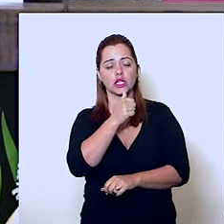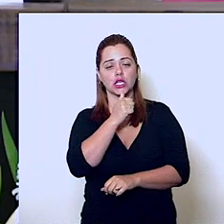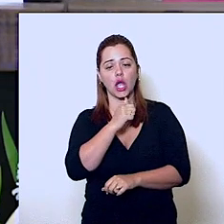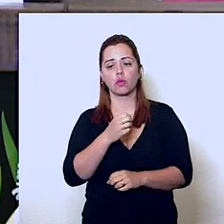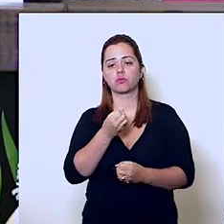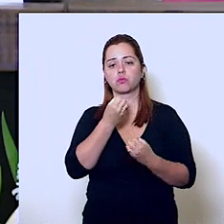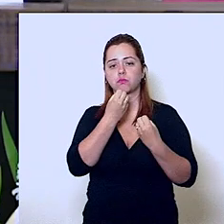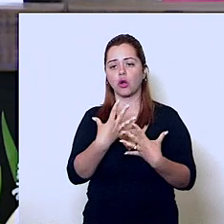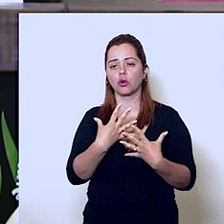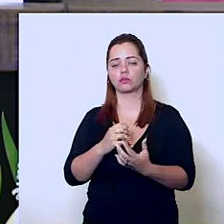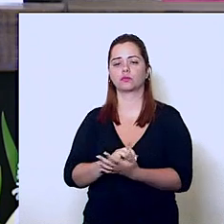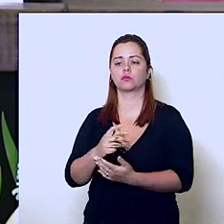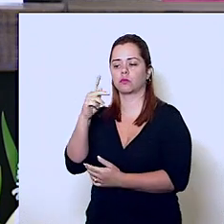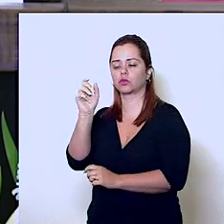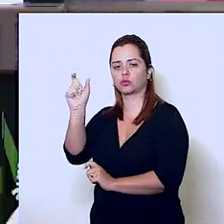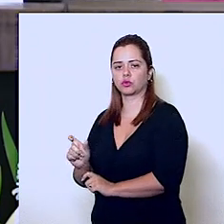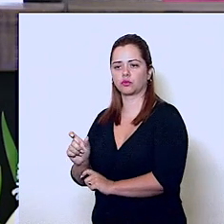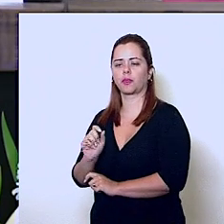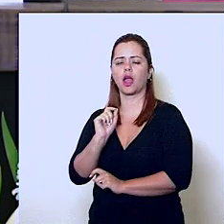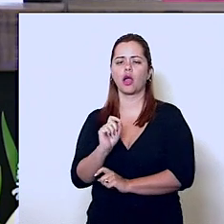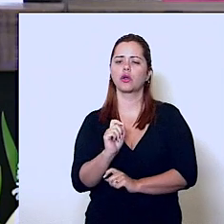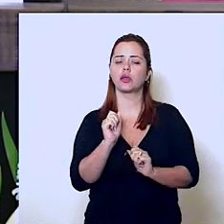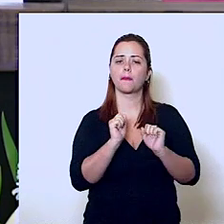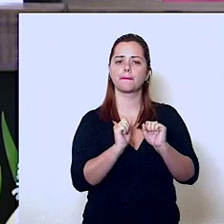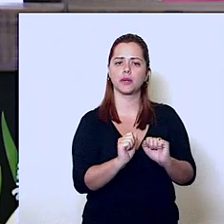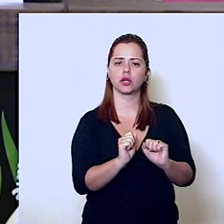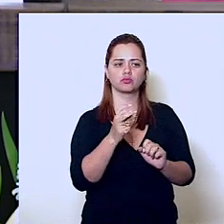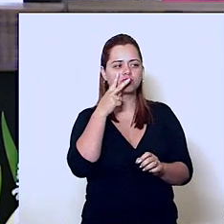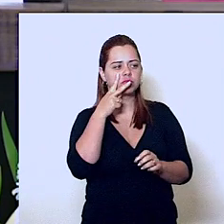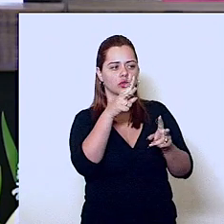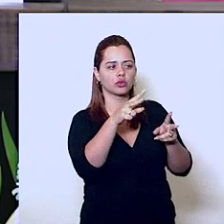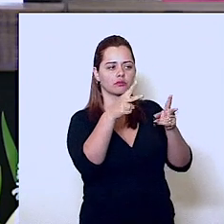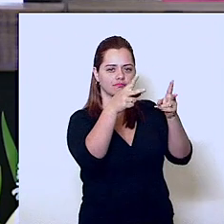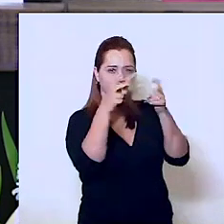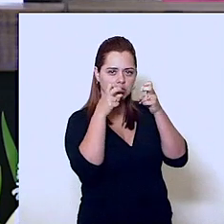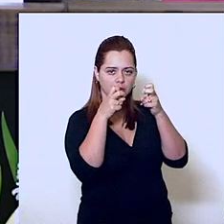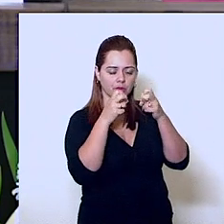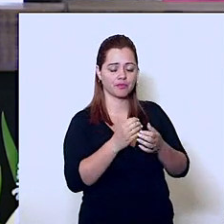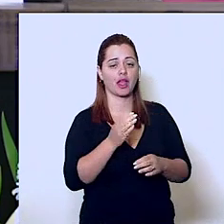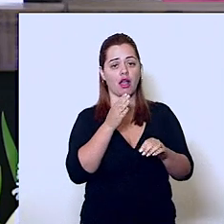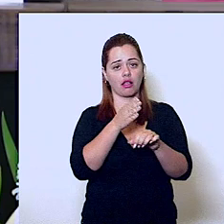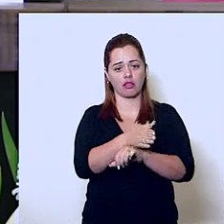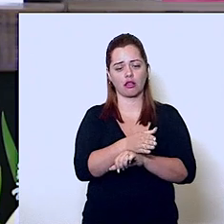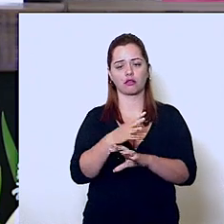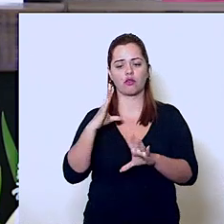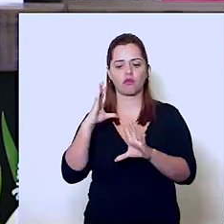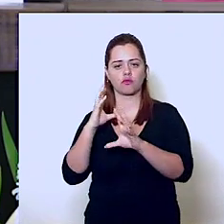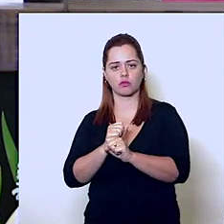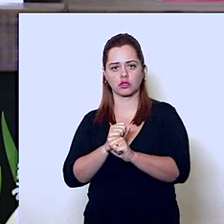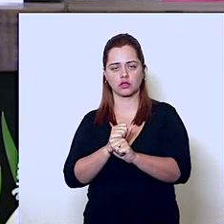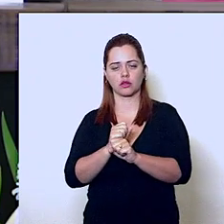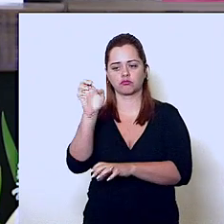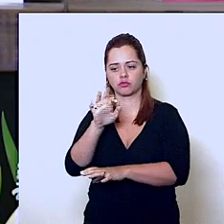nós podemos perceber é que, dentro, né, da formação do Estado brasileiro, e isso o